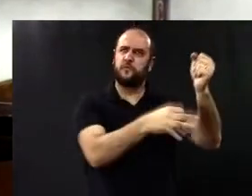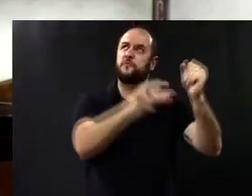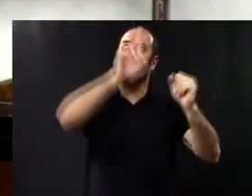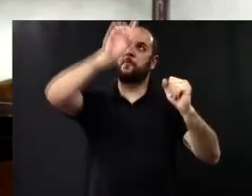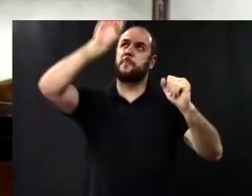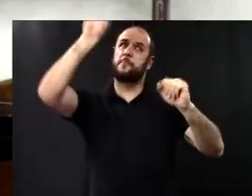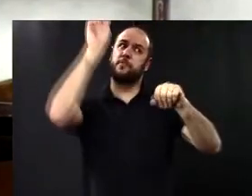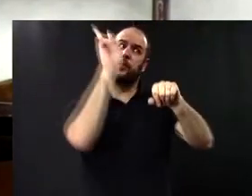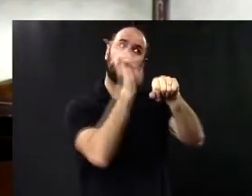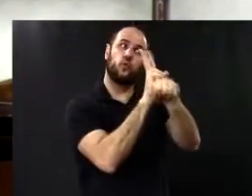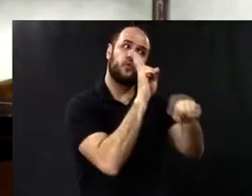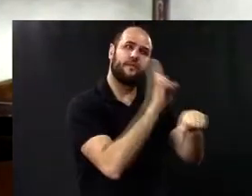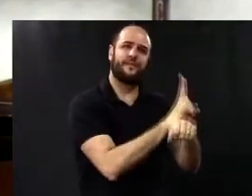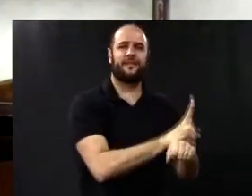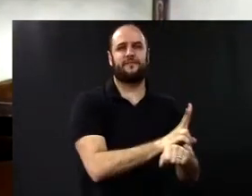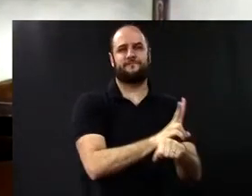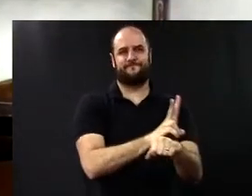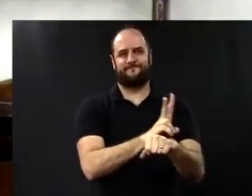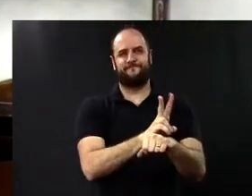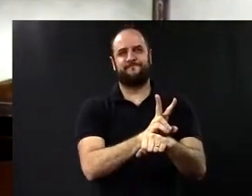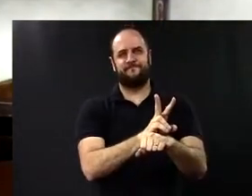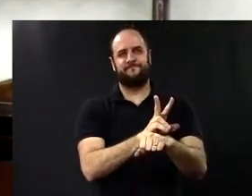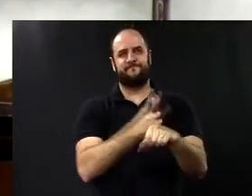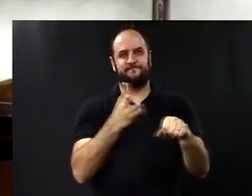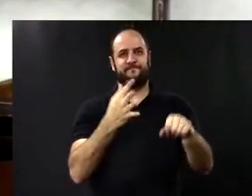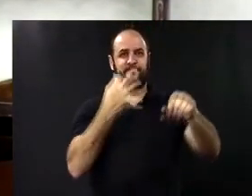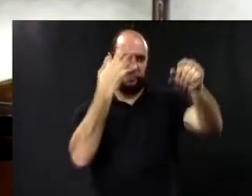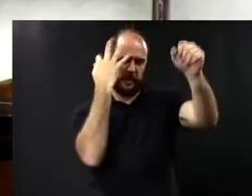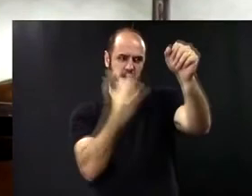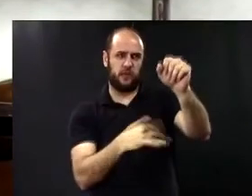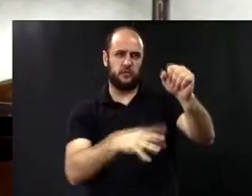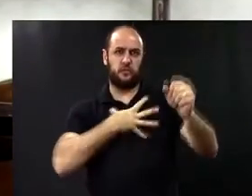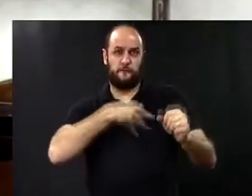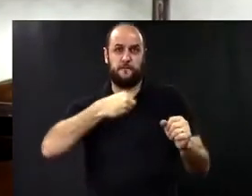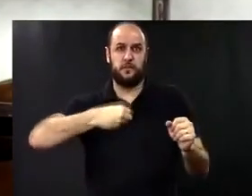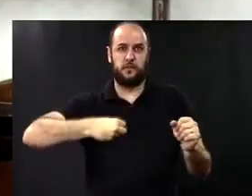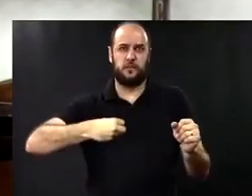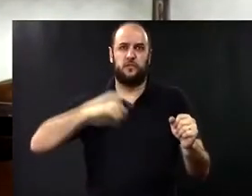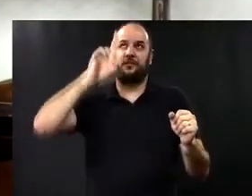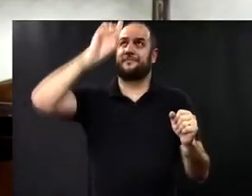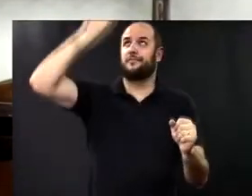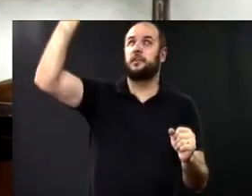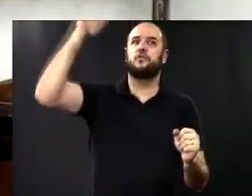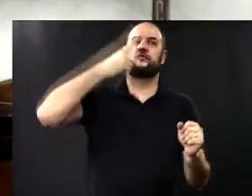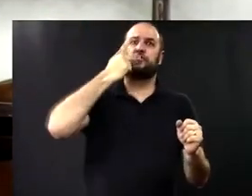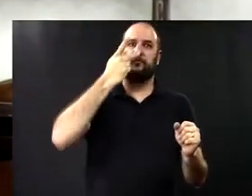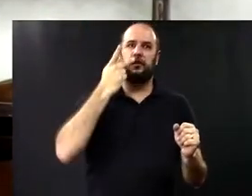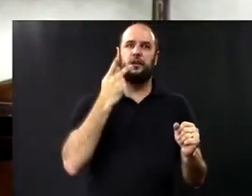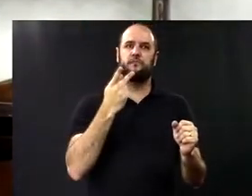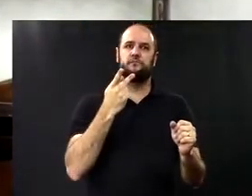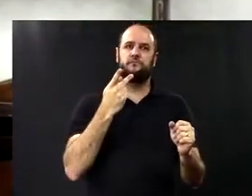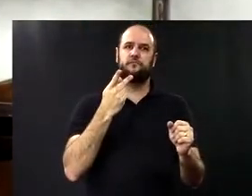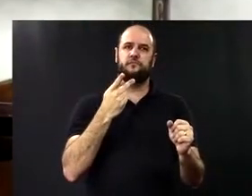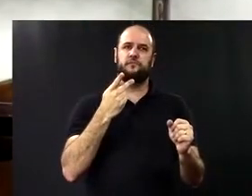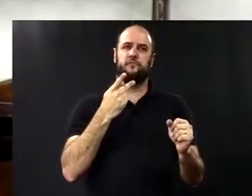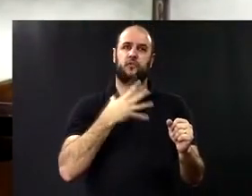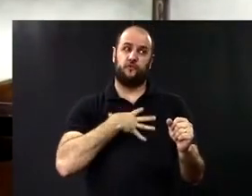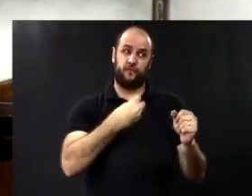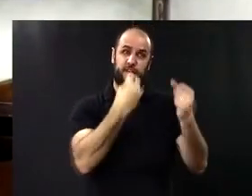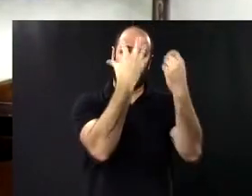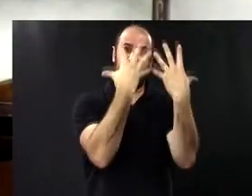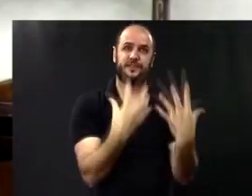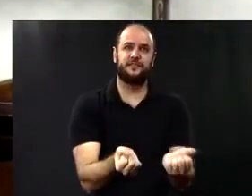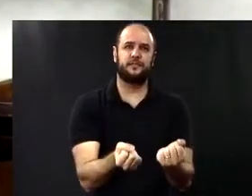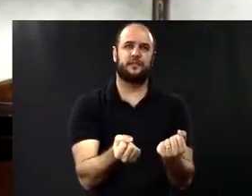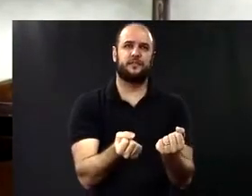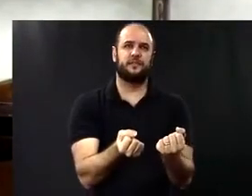recebe. Quem açoita a todo filho que recebe? Aqui é Deus, e a referência é aos